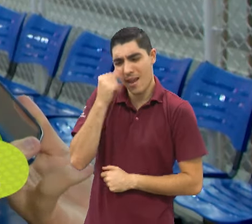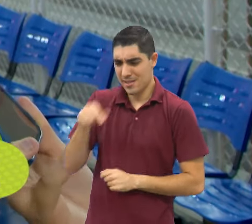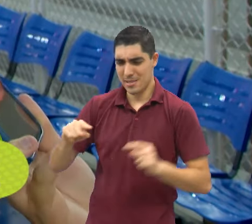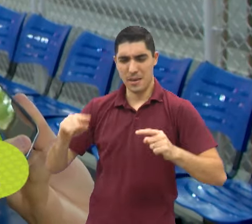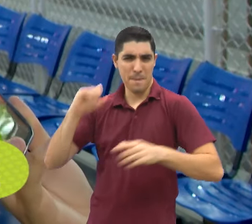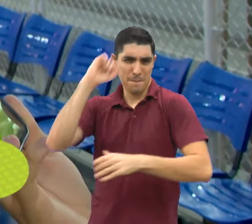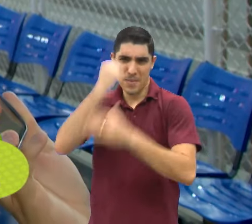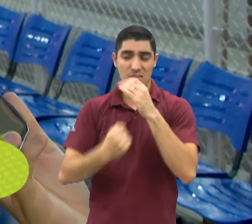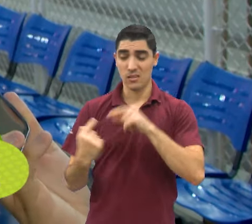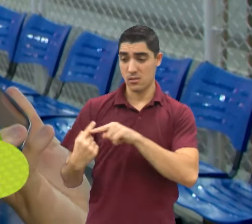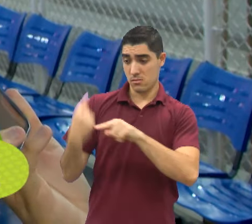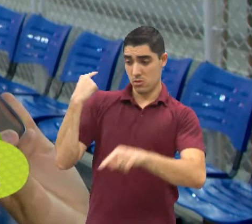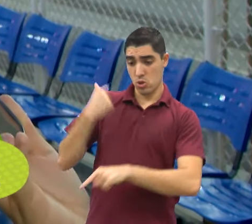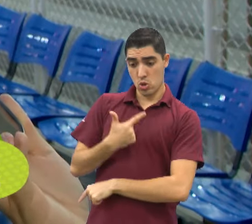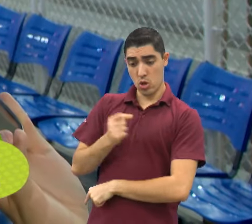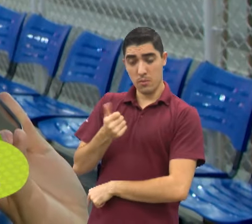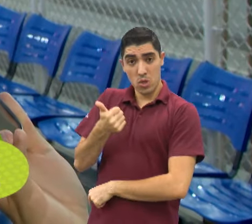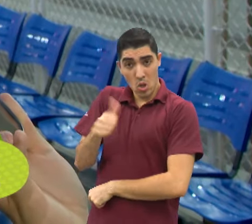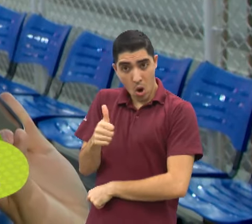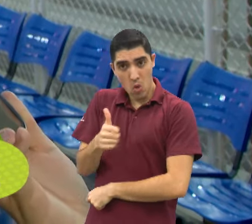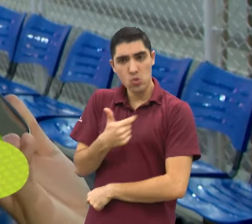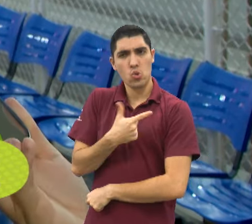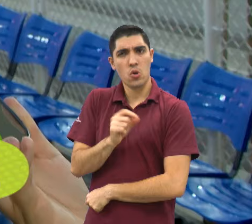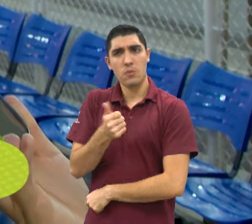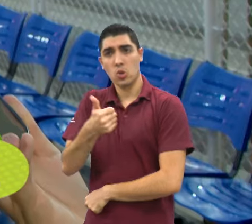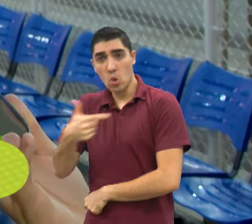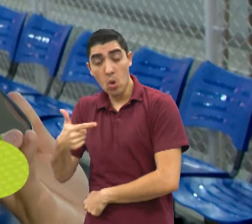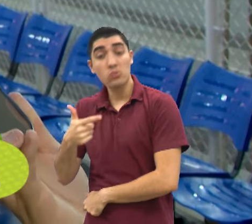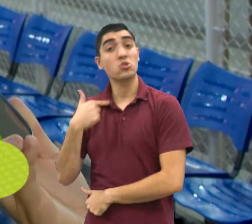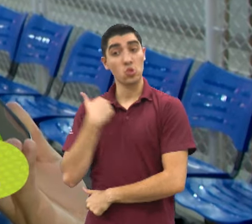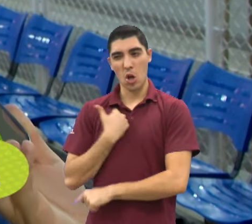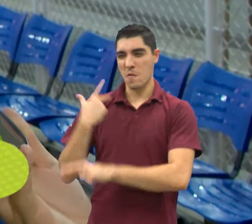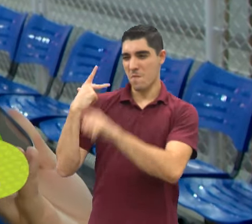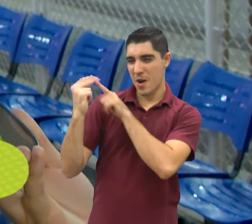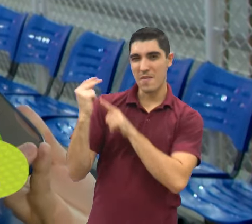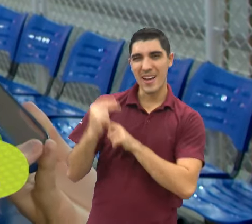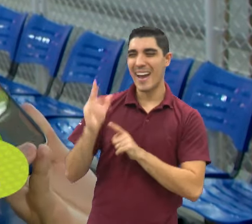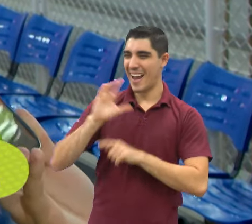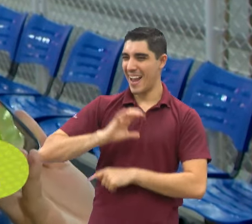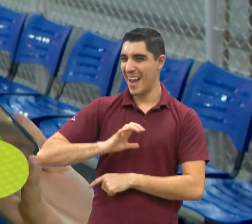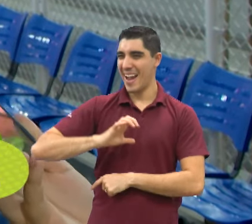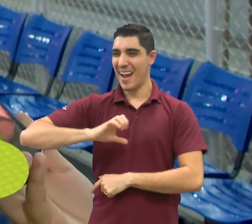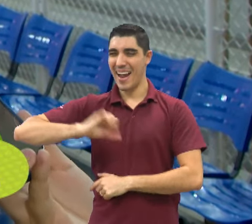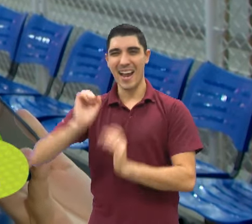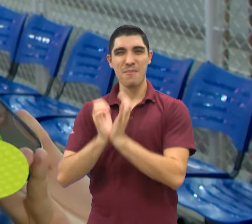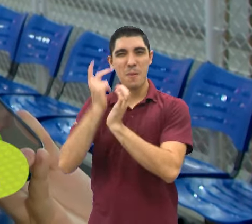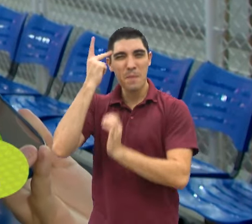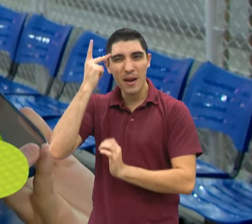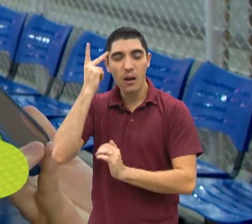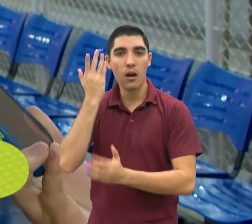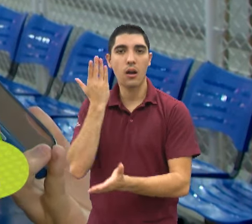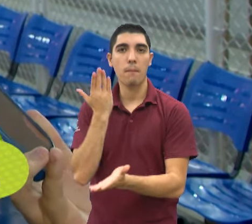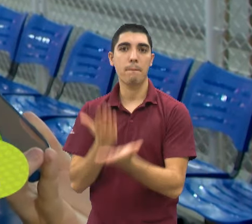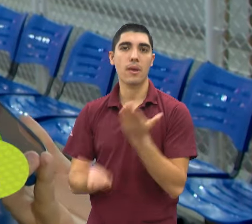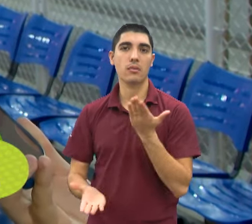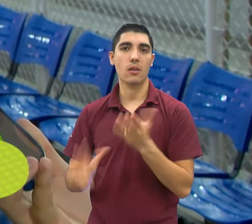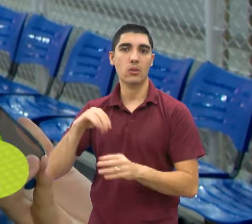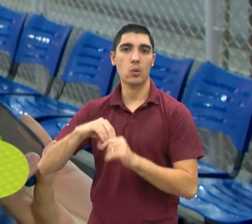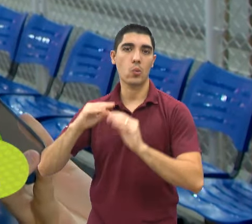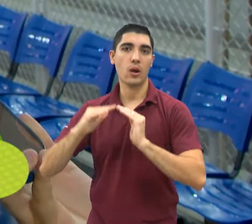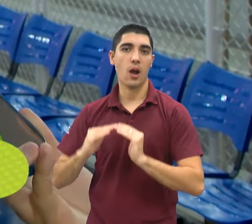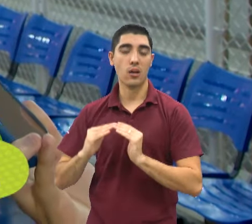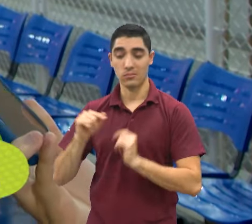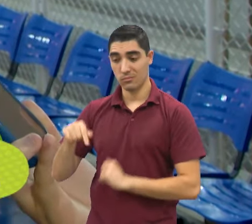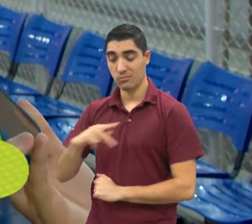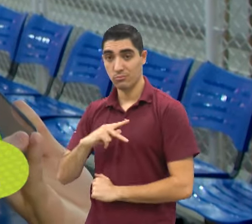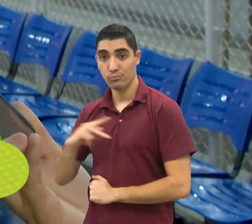aqui em 2011, 12, a gente estava toda a festa pronta para ser campeão paulista aqui, perdemos do Pinheiros em casa, ninguém acreditava, a gente